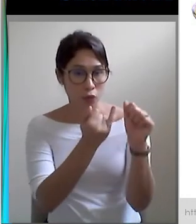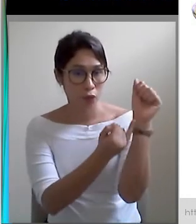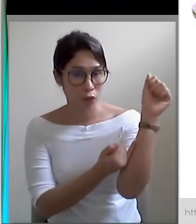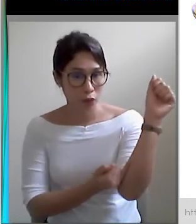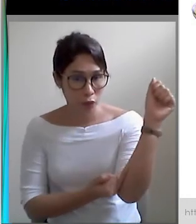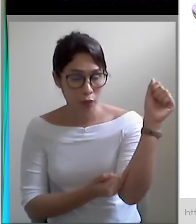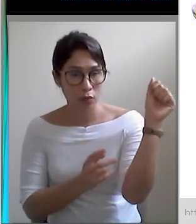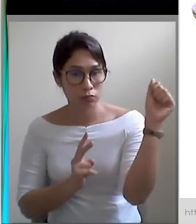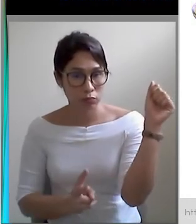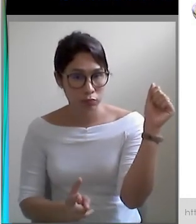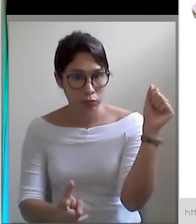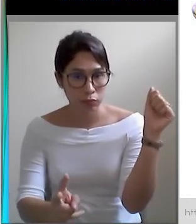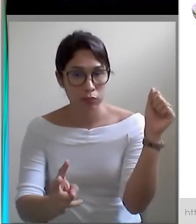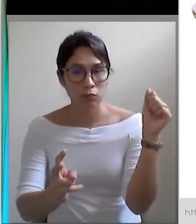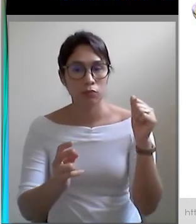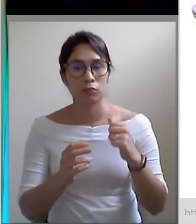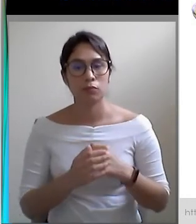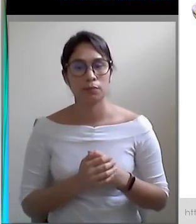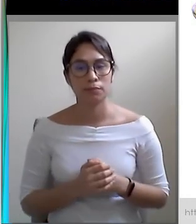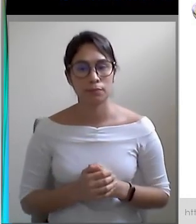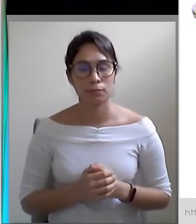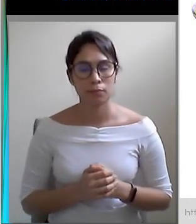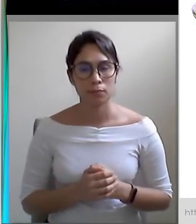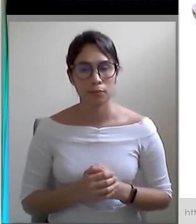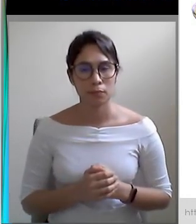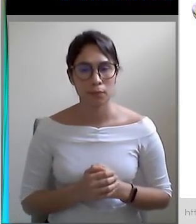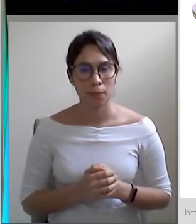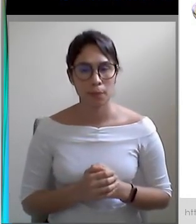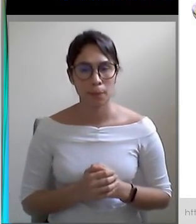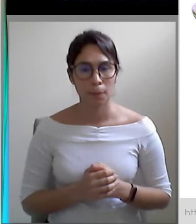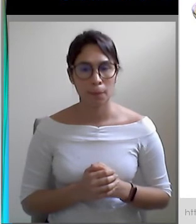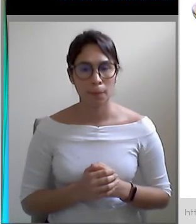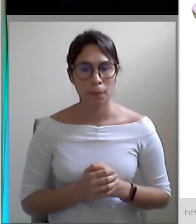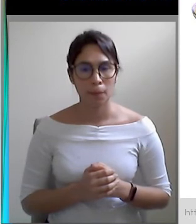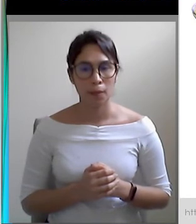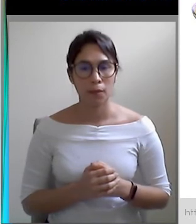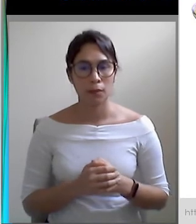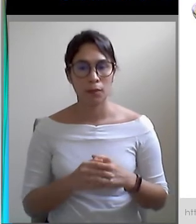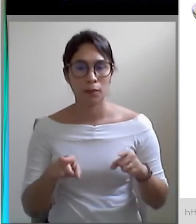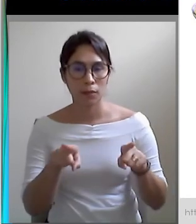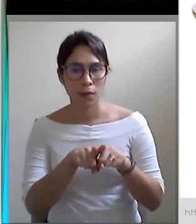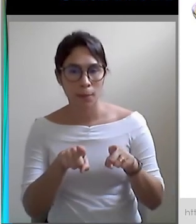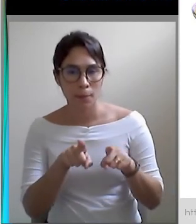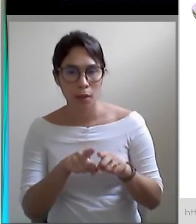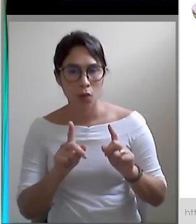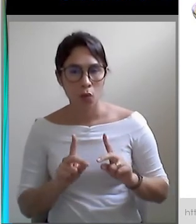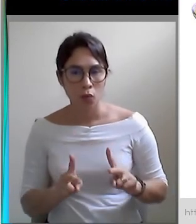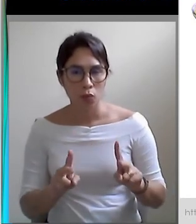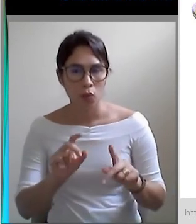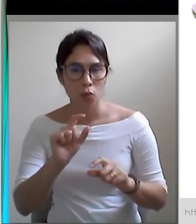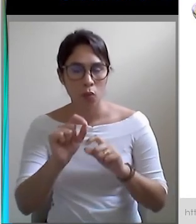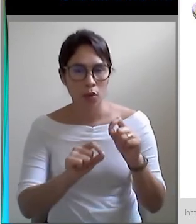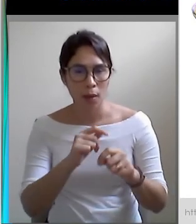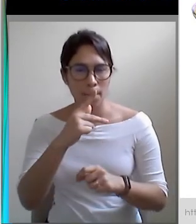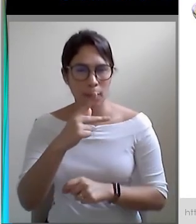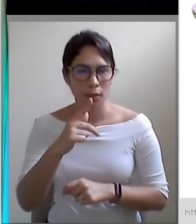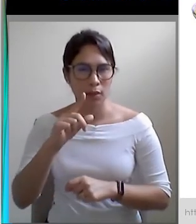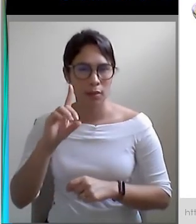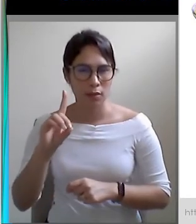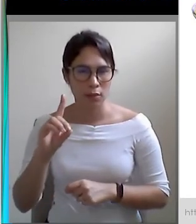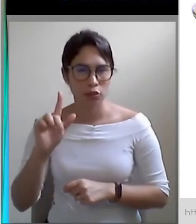Manter a integridade dos vasos, efetuar a liberação de fatores de crescimento derivados de